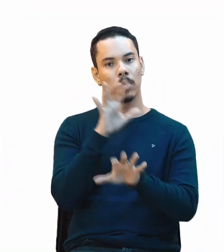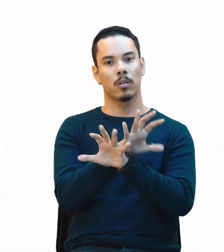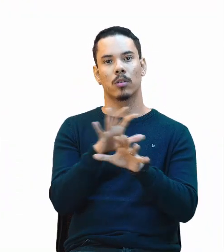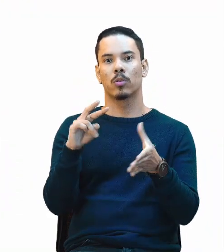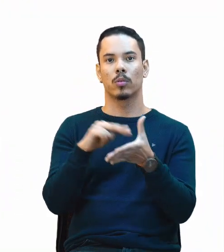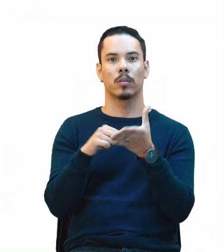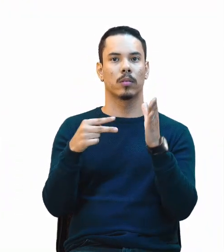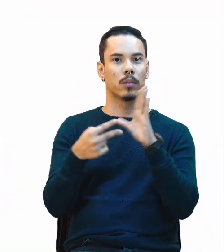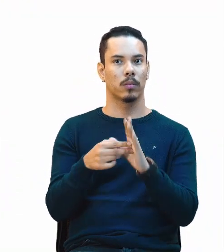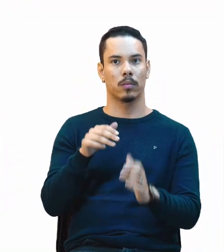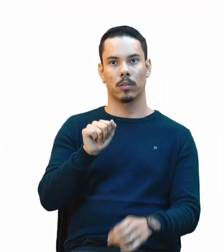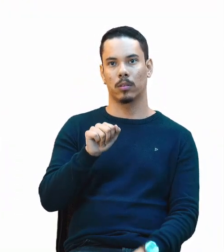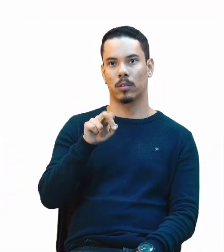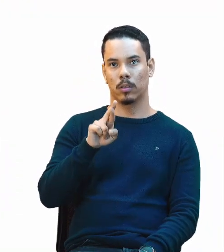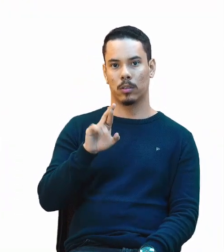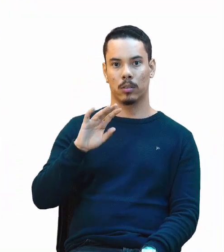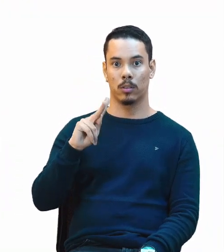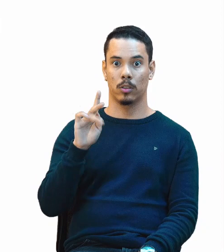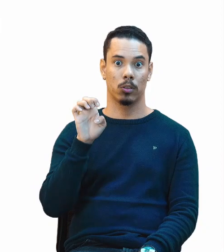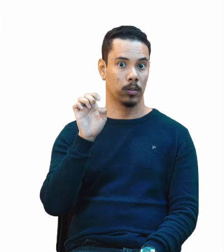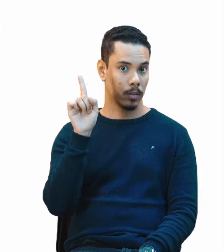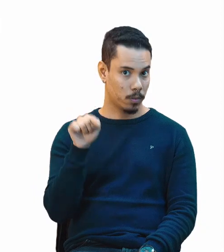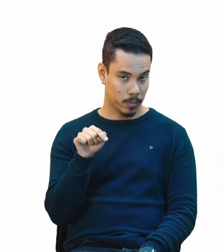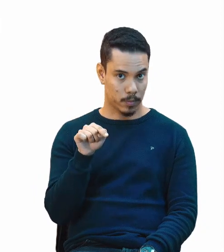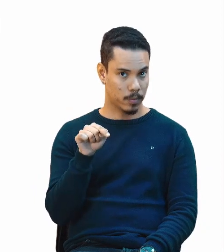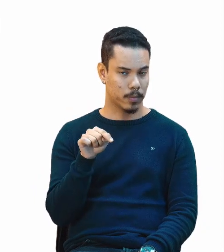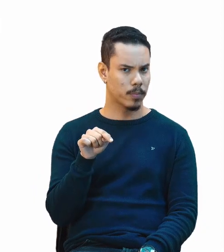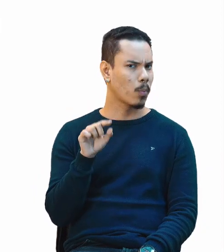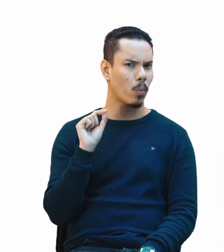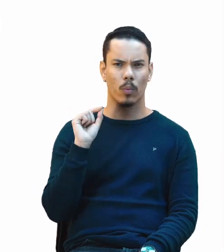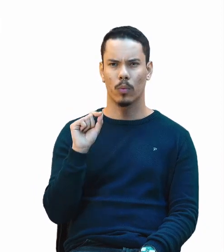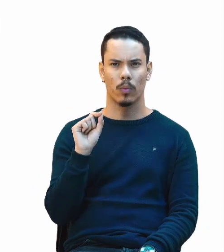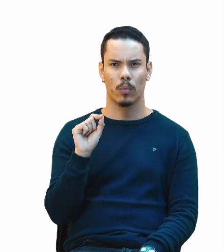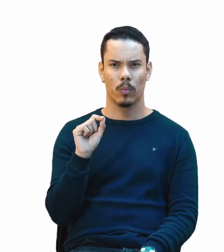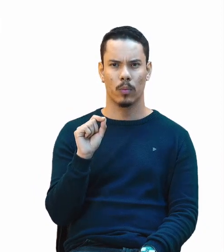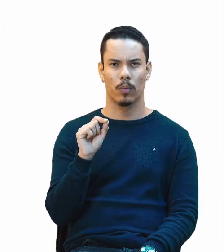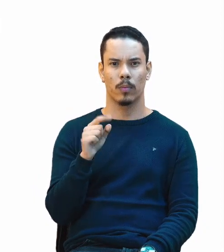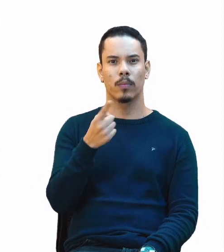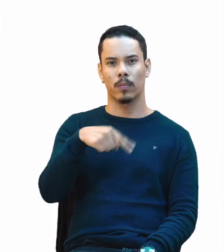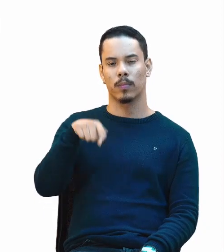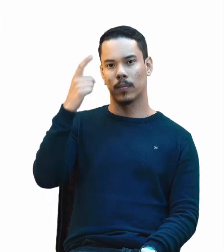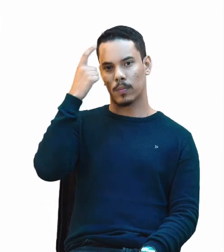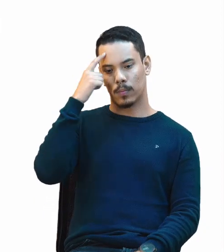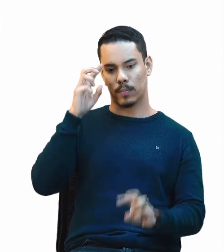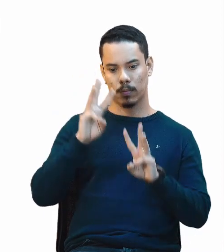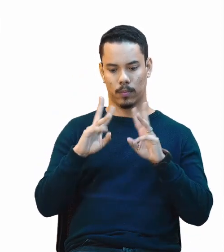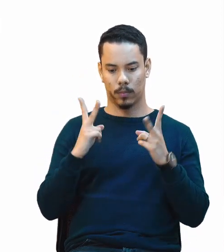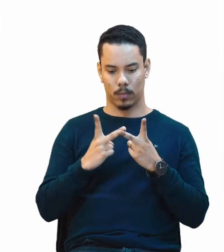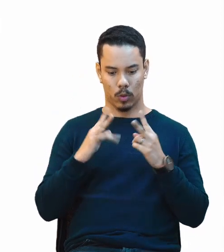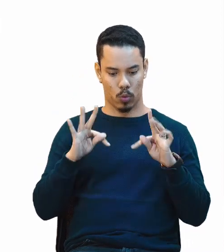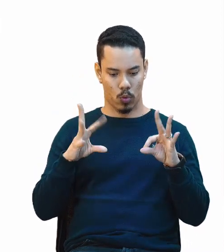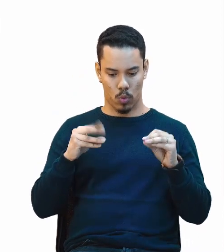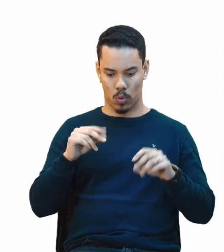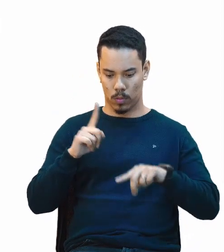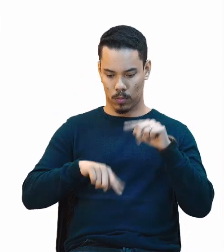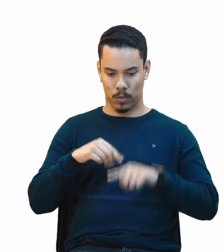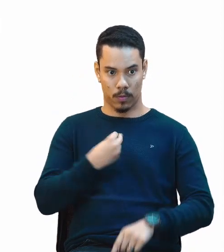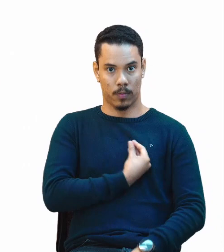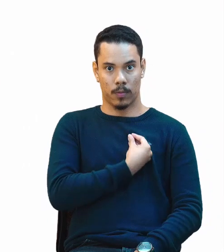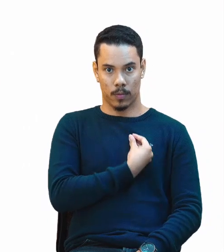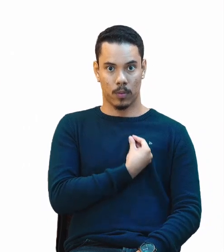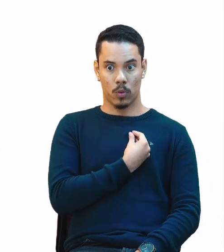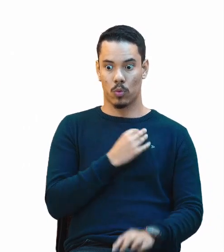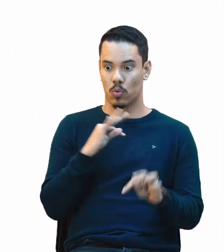arché? Gente, será que é a matéria, né, de todos os seres, qual todas as coisas são